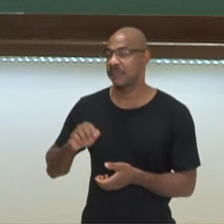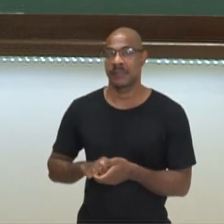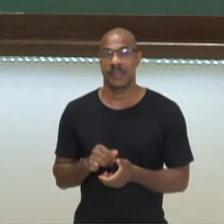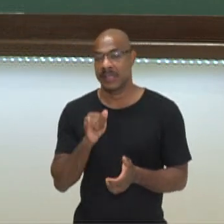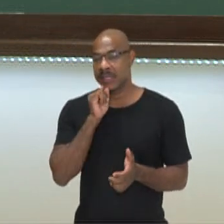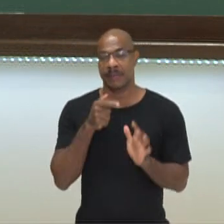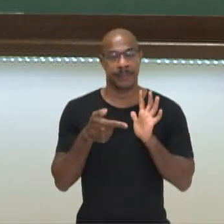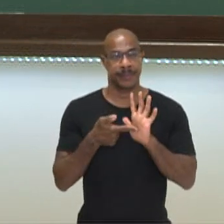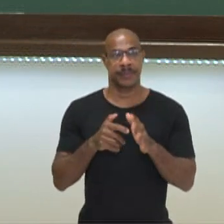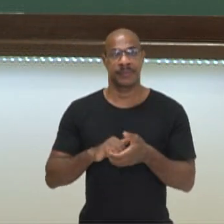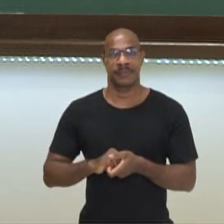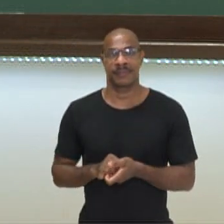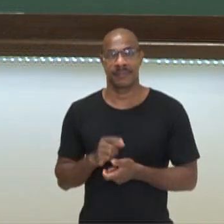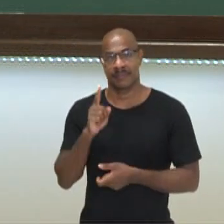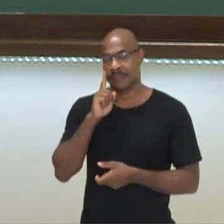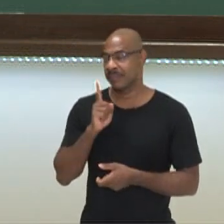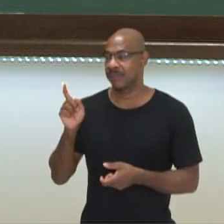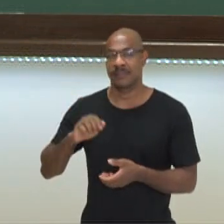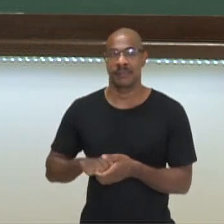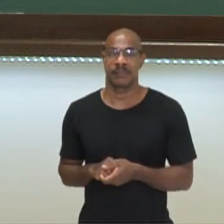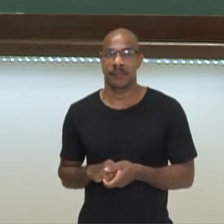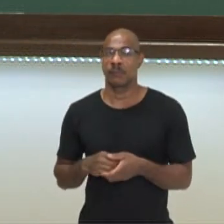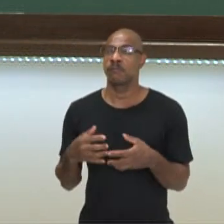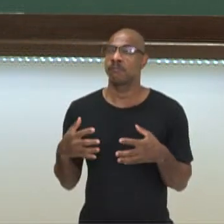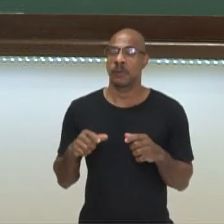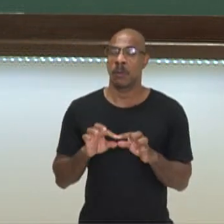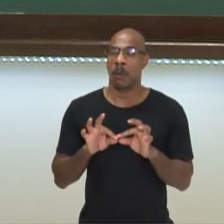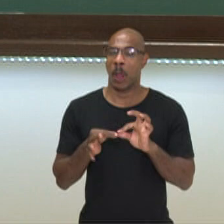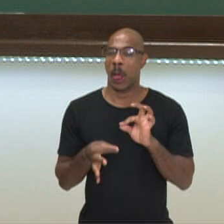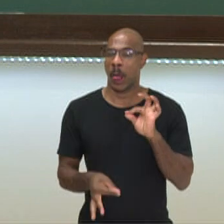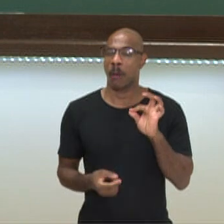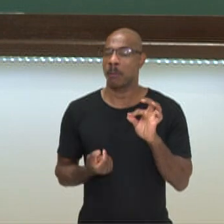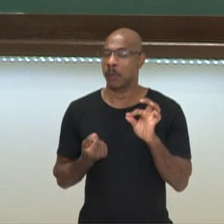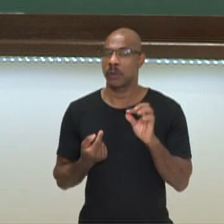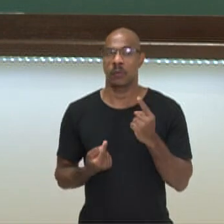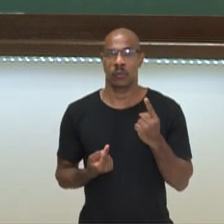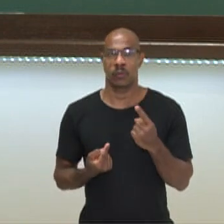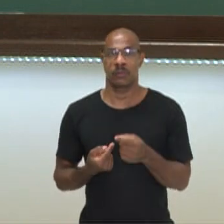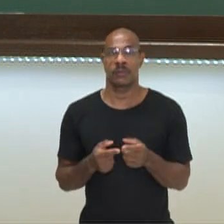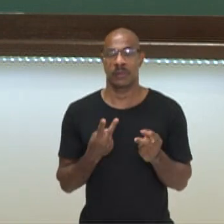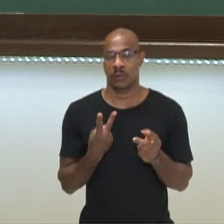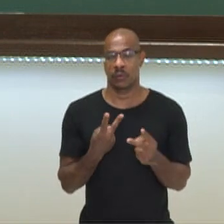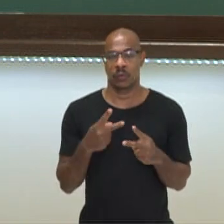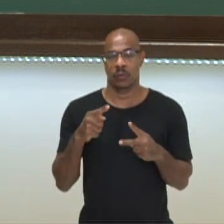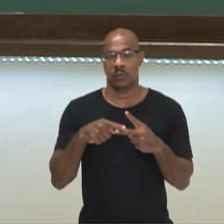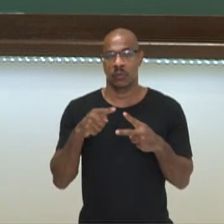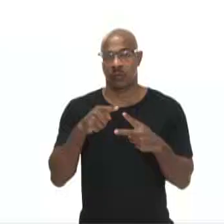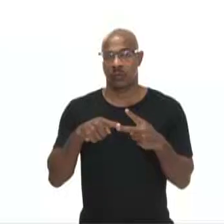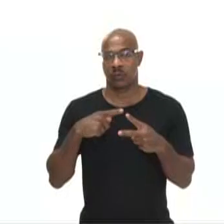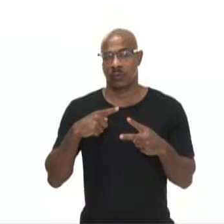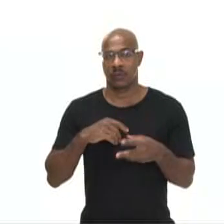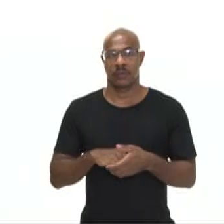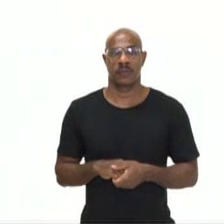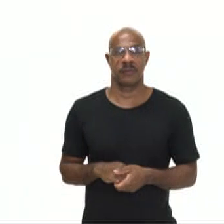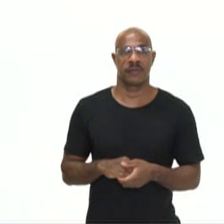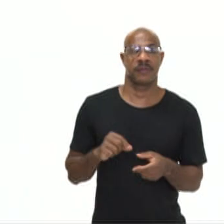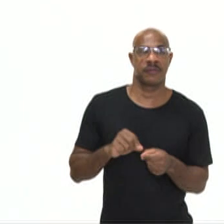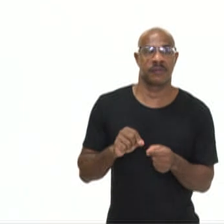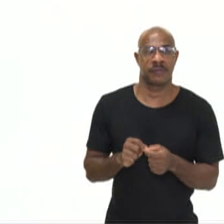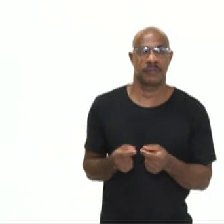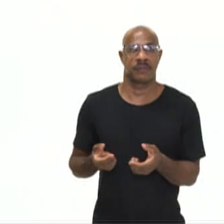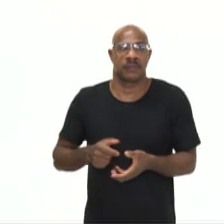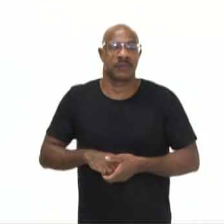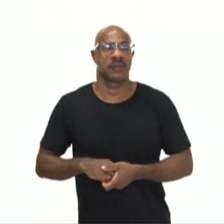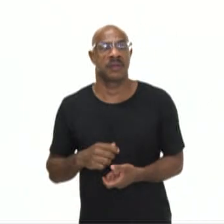para vocês, tá? Esse exemplo 1 ficou um pouquinho grande, então a professora separou ele em duas partes. Então, olha lá, fiz um desapego